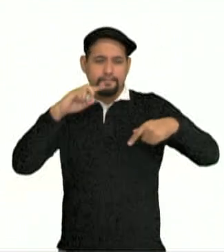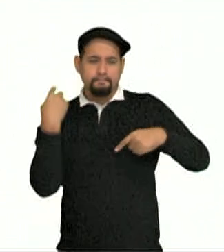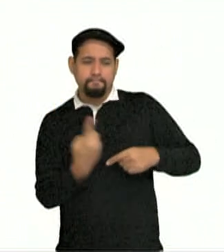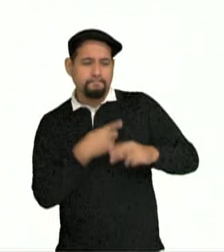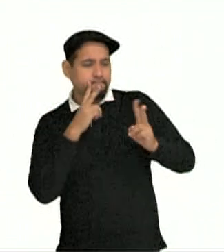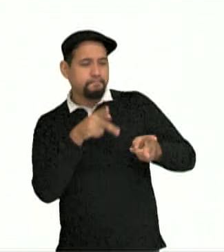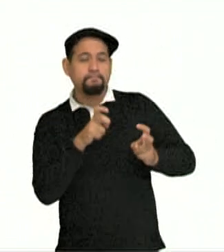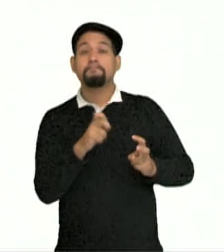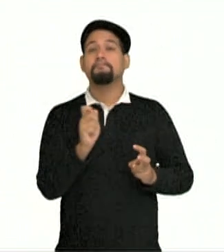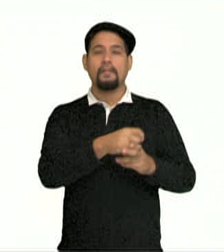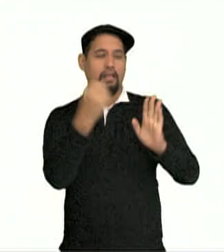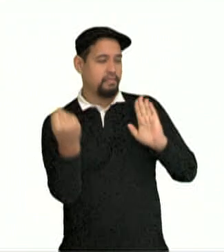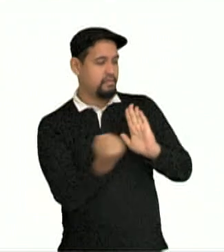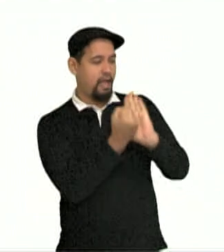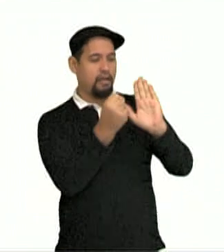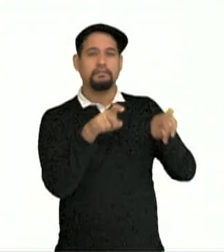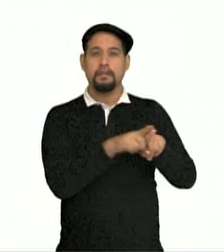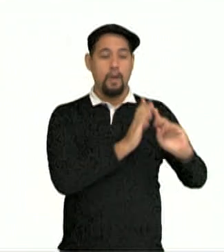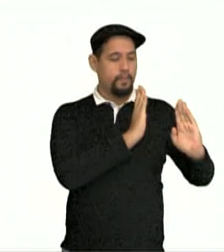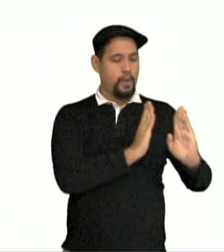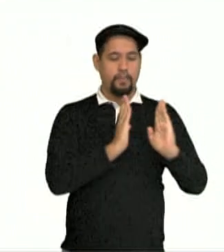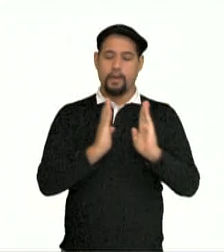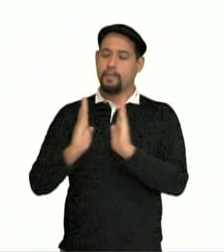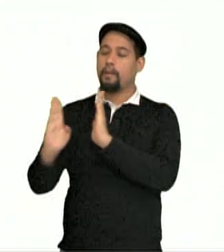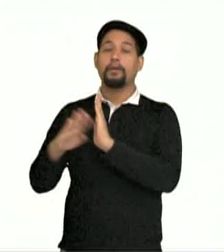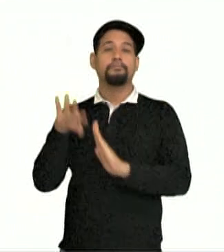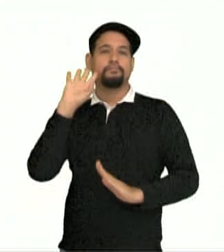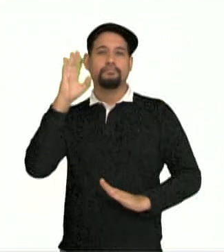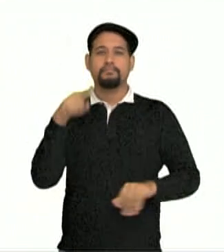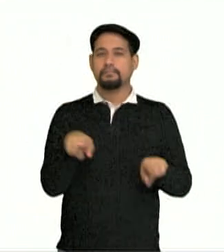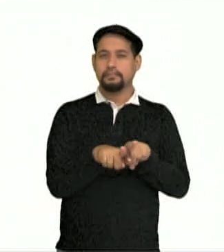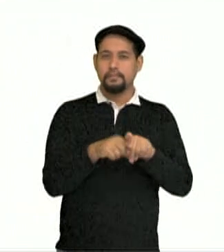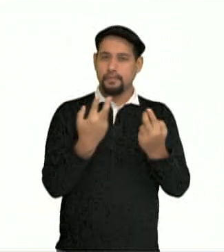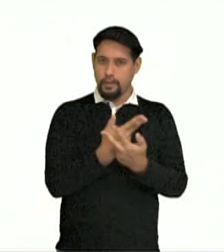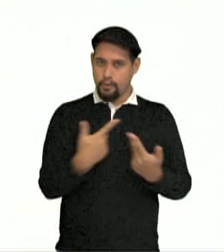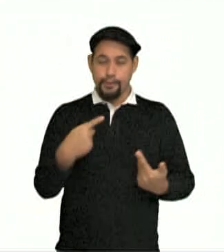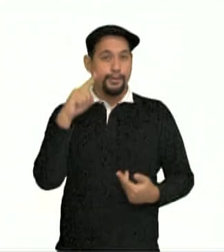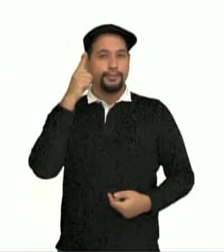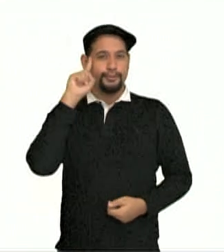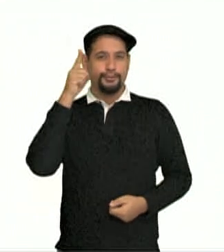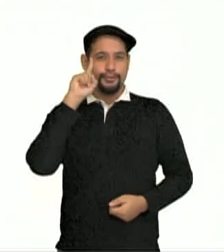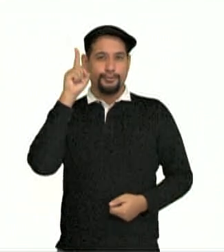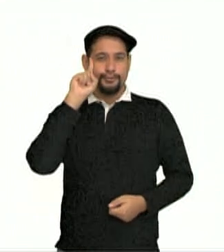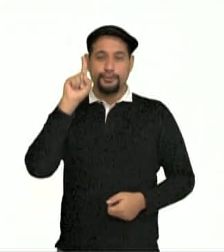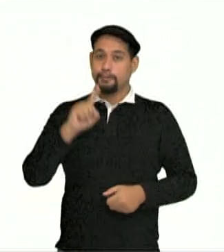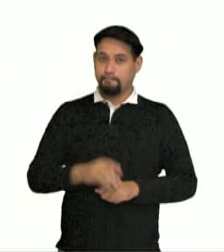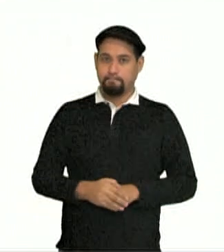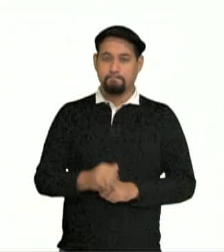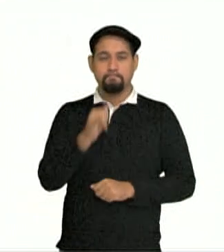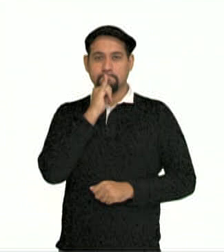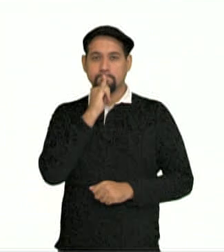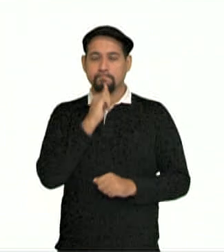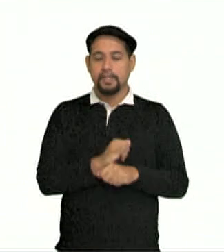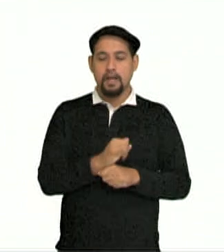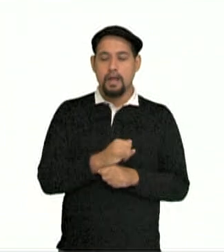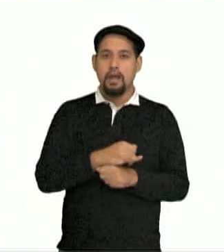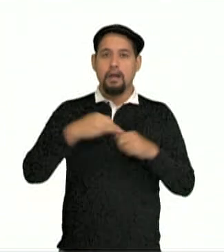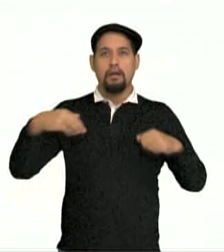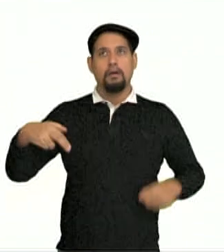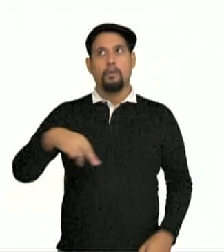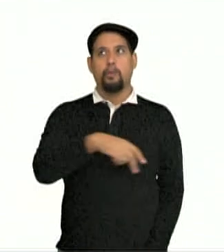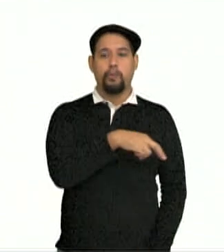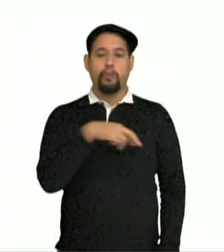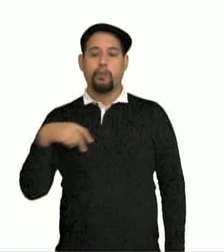aqui as marcas de tempo e do lugar que revelam esses fatos do cotidiano. Ó. Andava de um lado para o